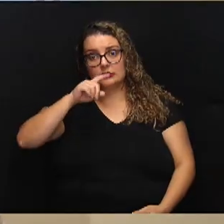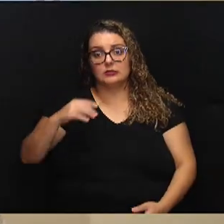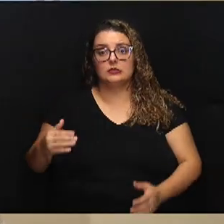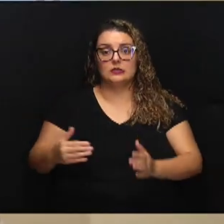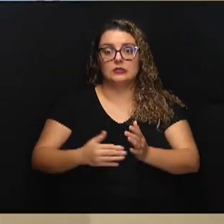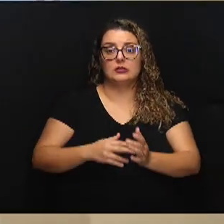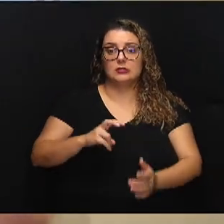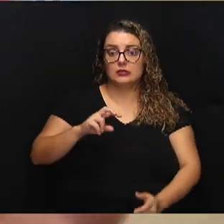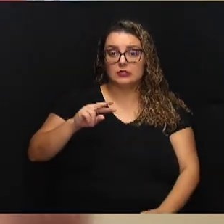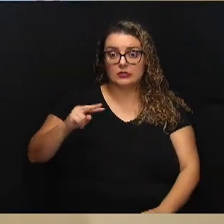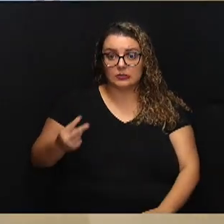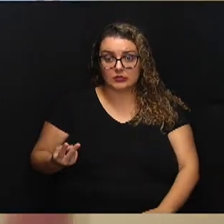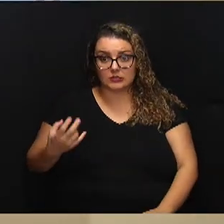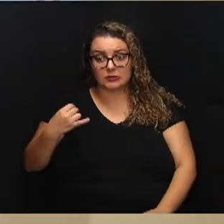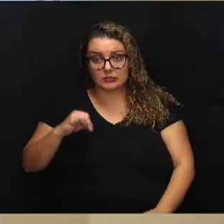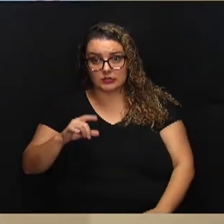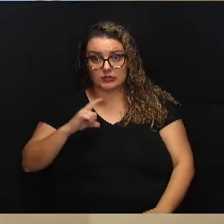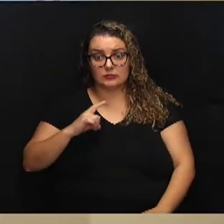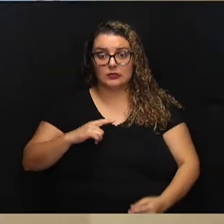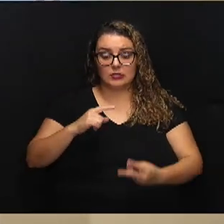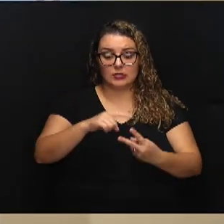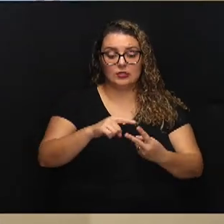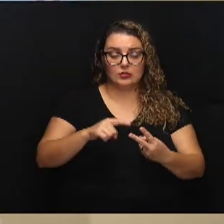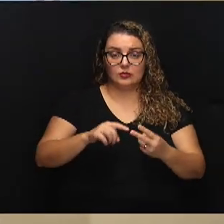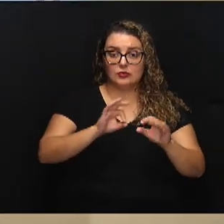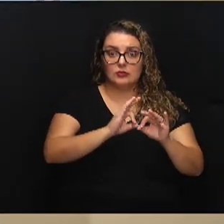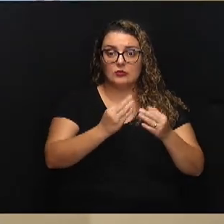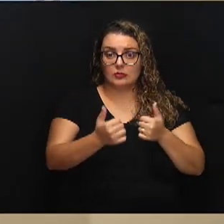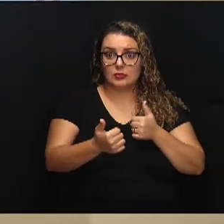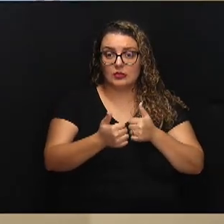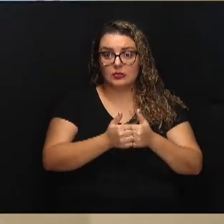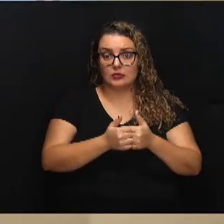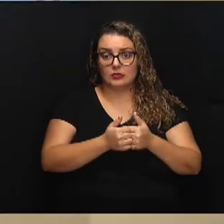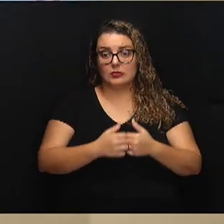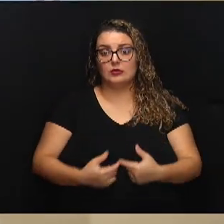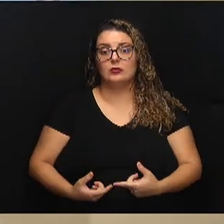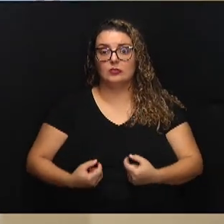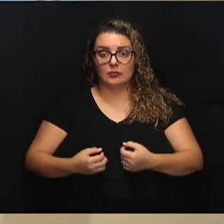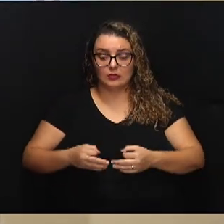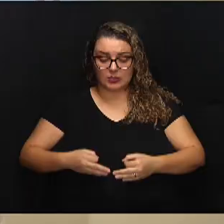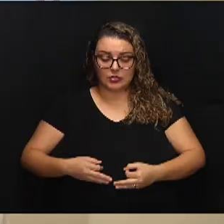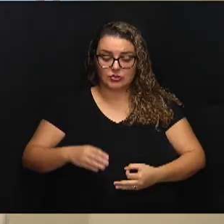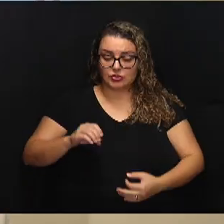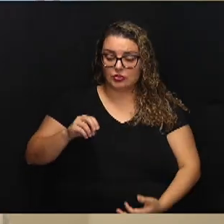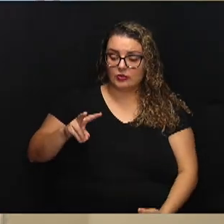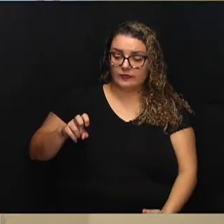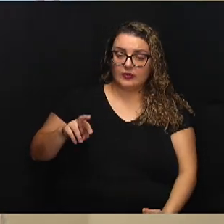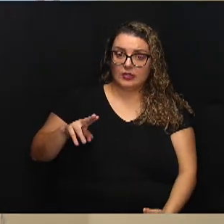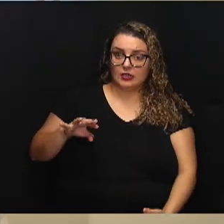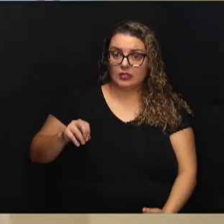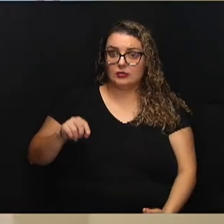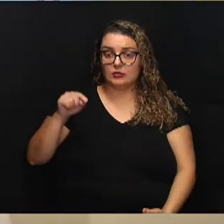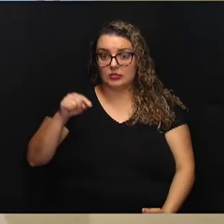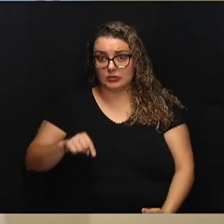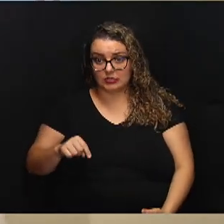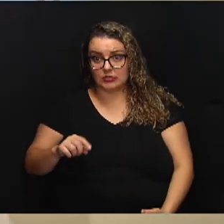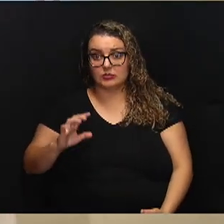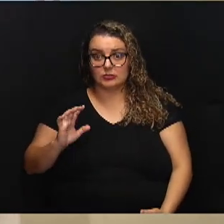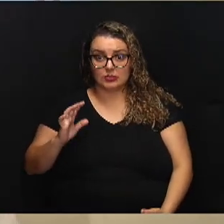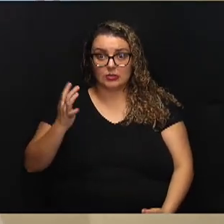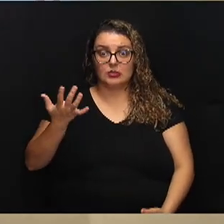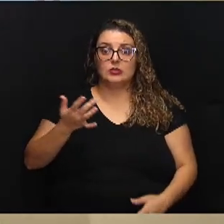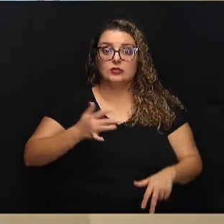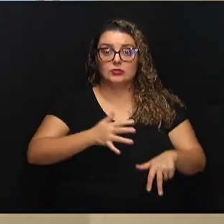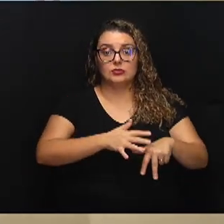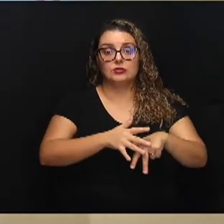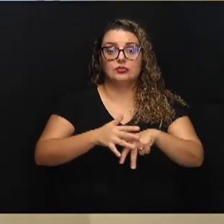5 vezes se você tiver 2 parentes próximas com câncer de ovário. Isso particularmente ocorre nessas pacientes